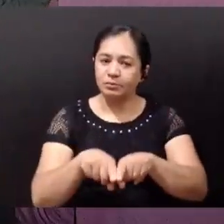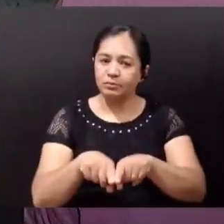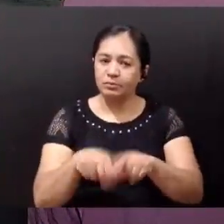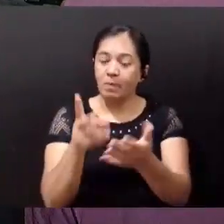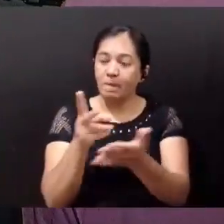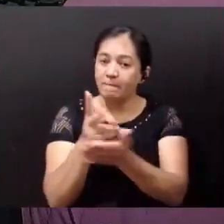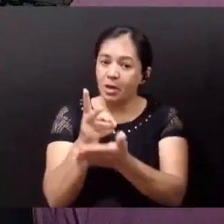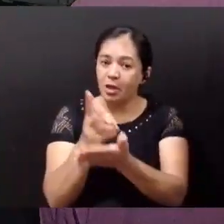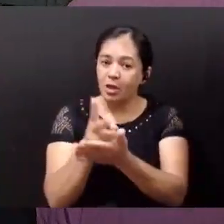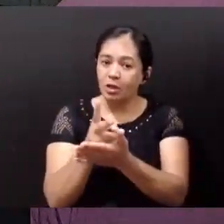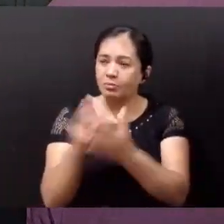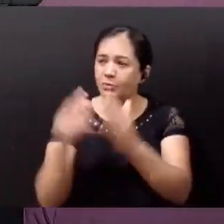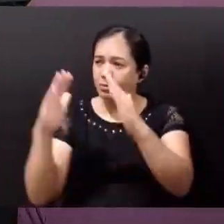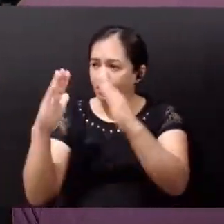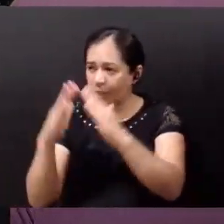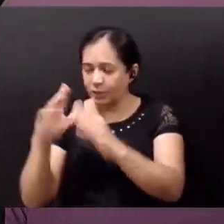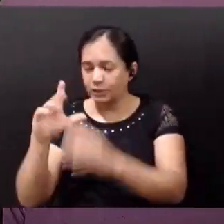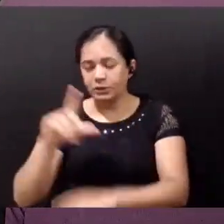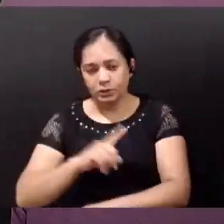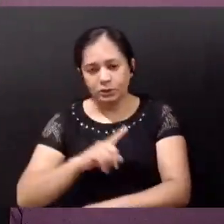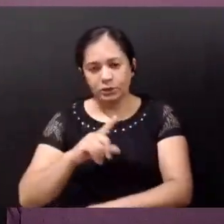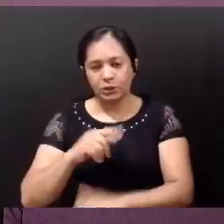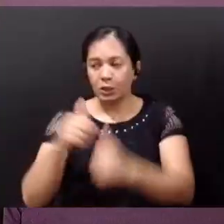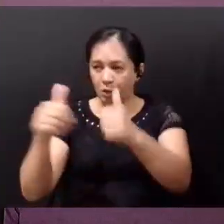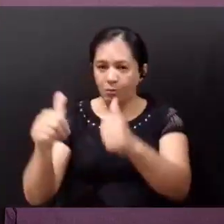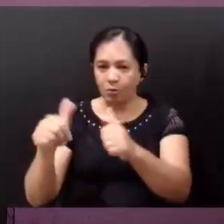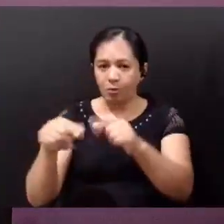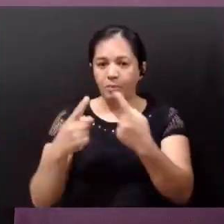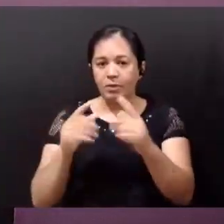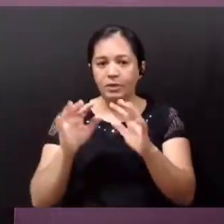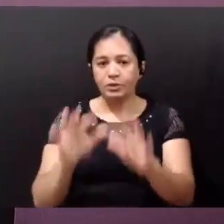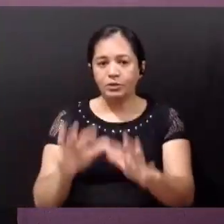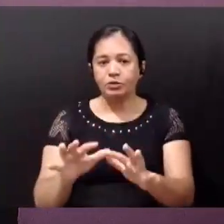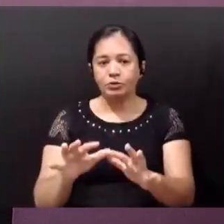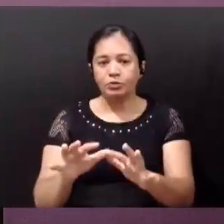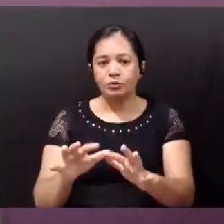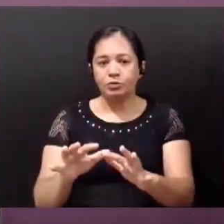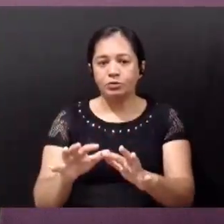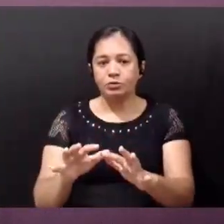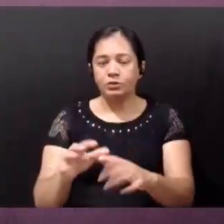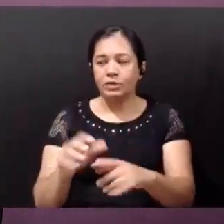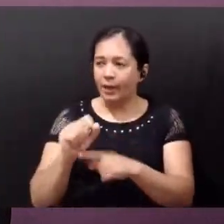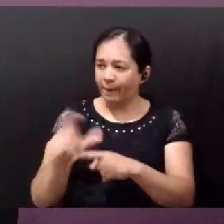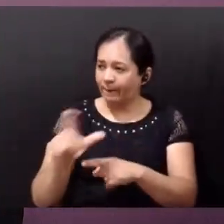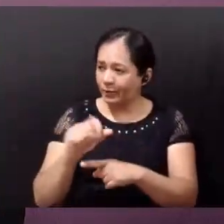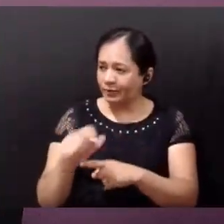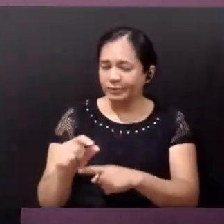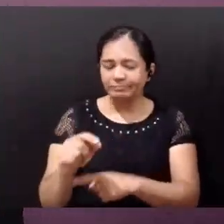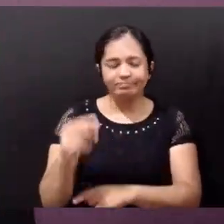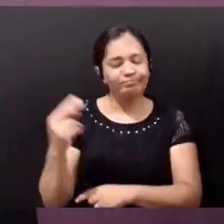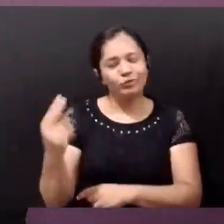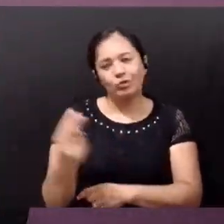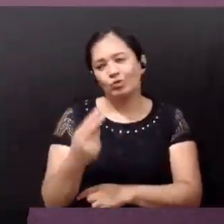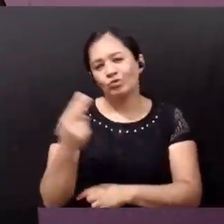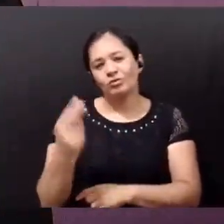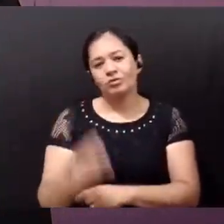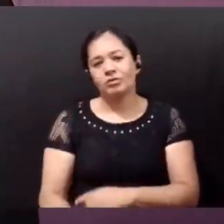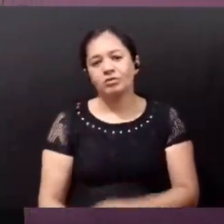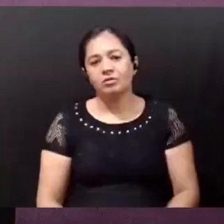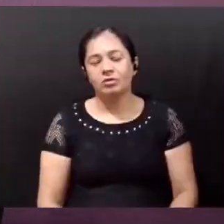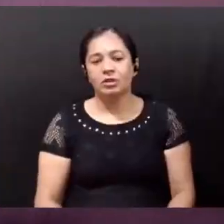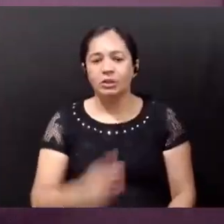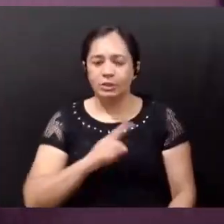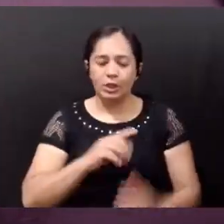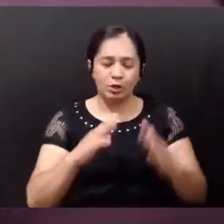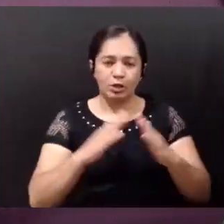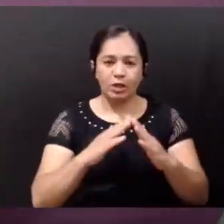teto, que é uma coisa positiva, a aposentadoria nem sempre dá. Tem o teto, tem tudo, mas não tem